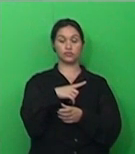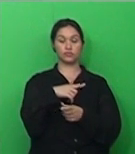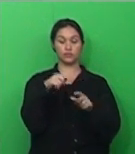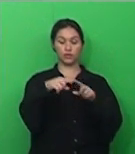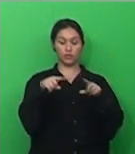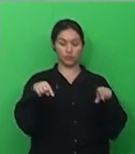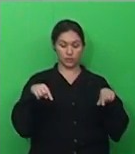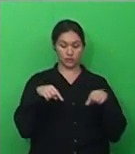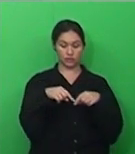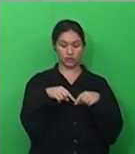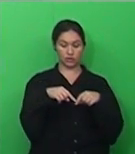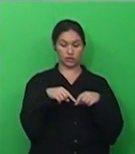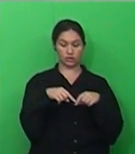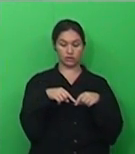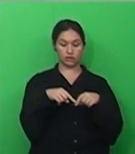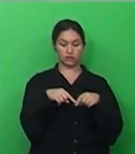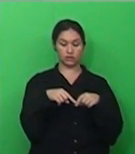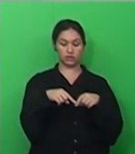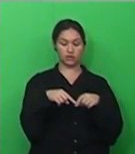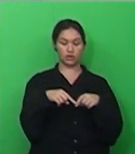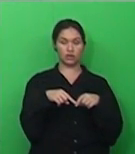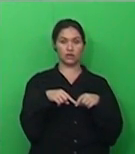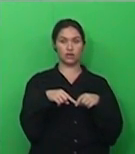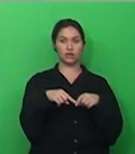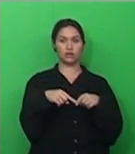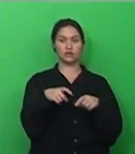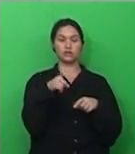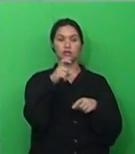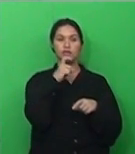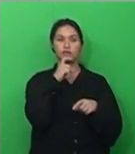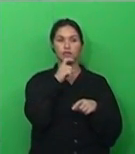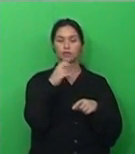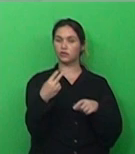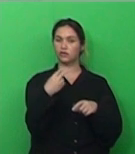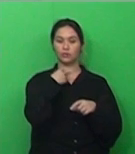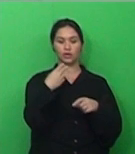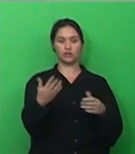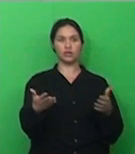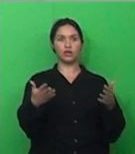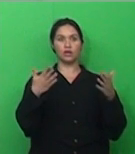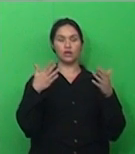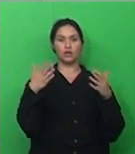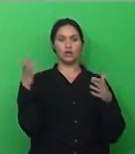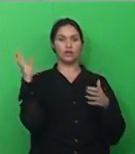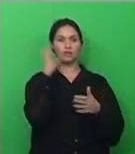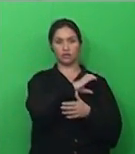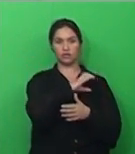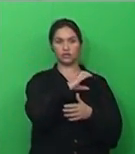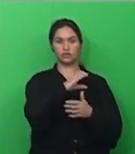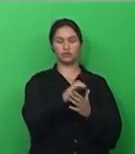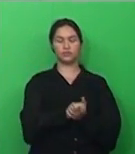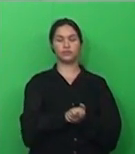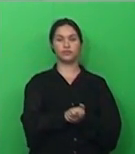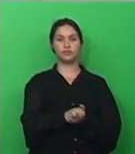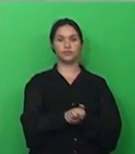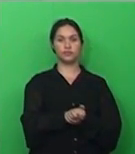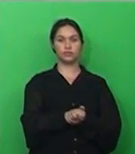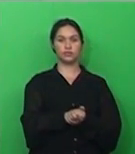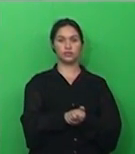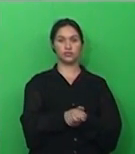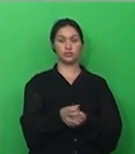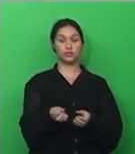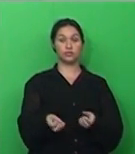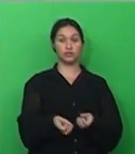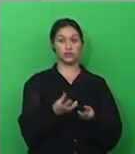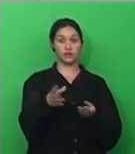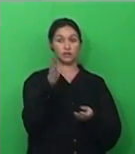mantê-las. E nos finais de semana, especificamente, essas pessoas têm que ir nos... Tem alguém